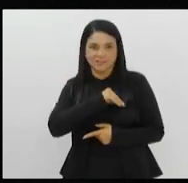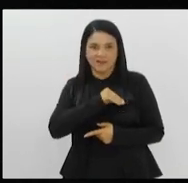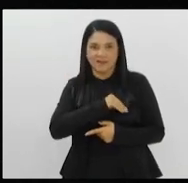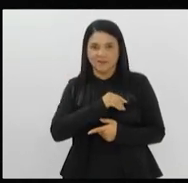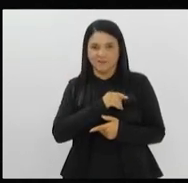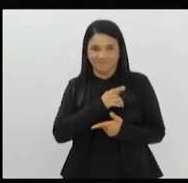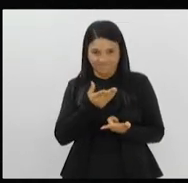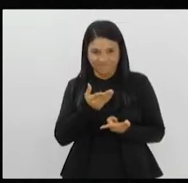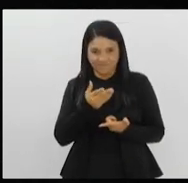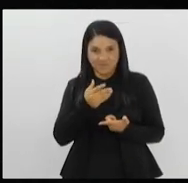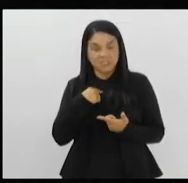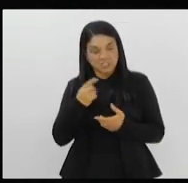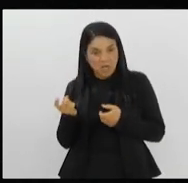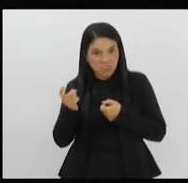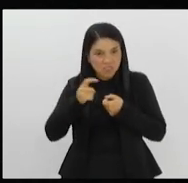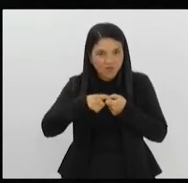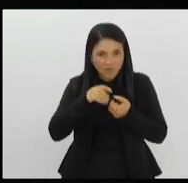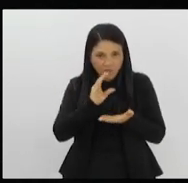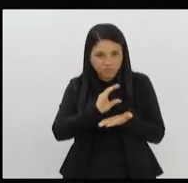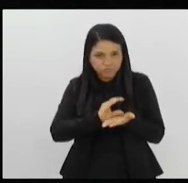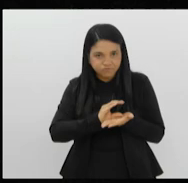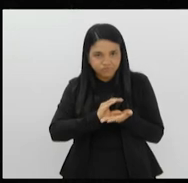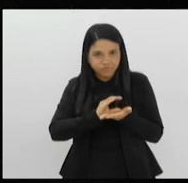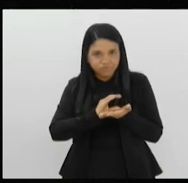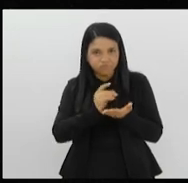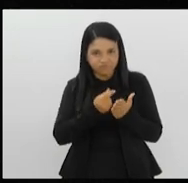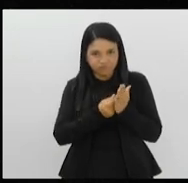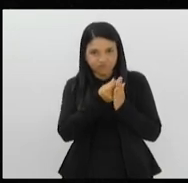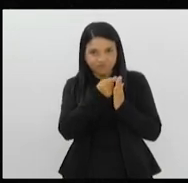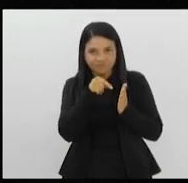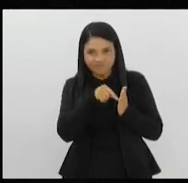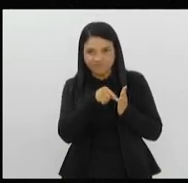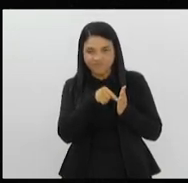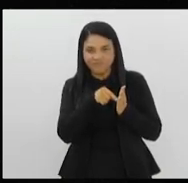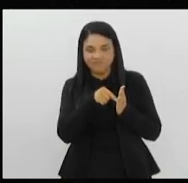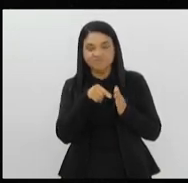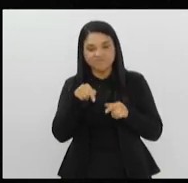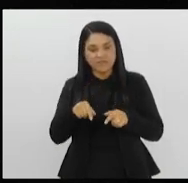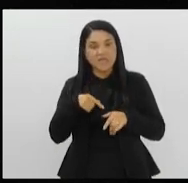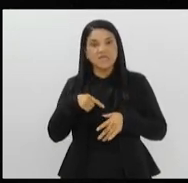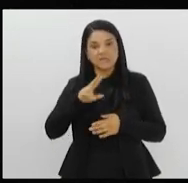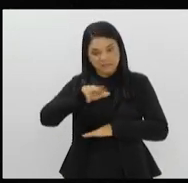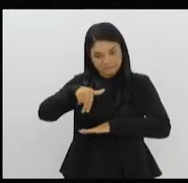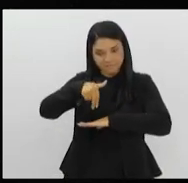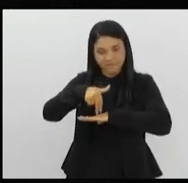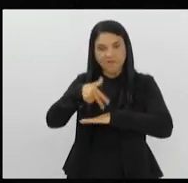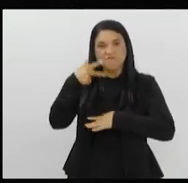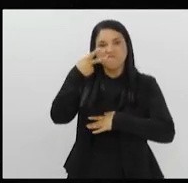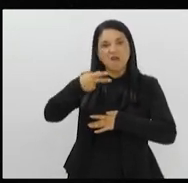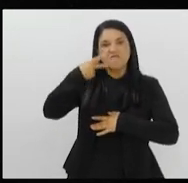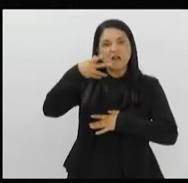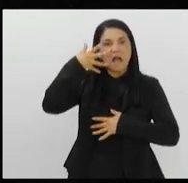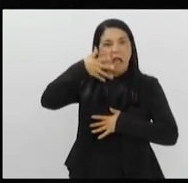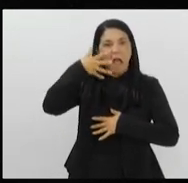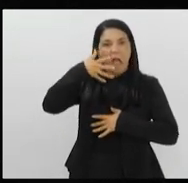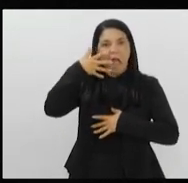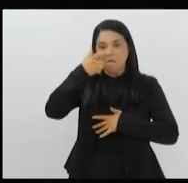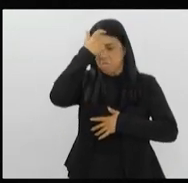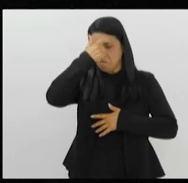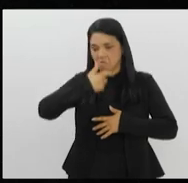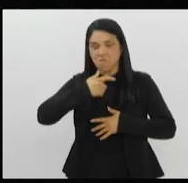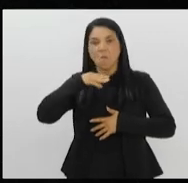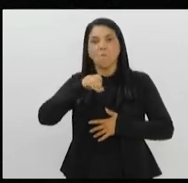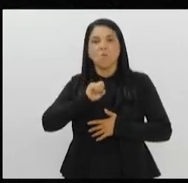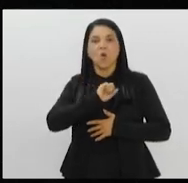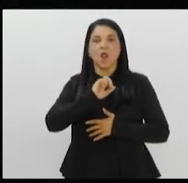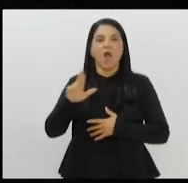já devolveu ao erário. Porque ele paira muito aqui dentro dessa casa como um paladino da moralidade. Mas ele